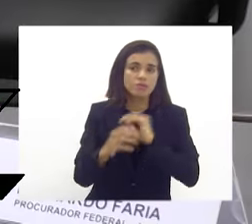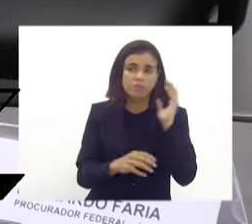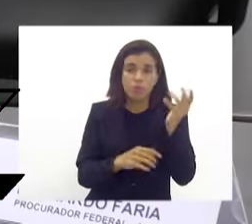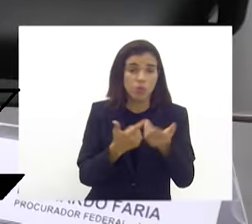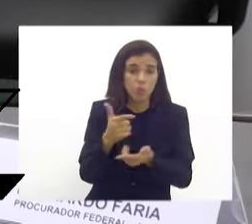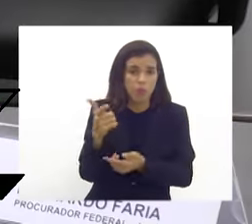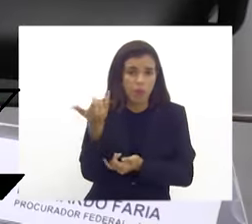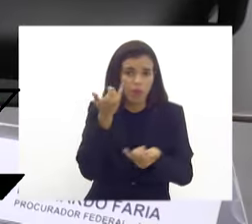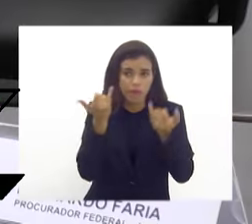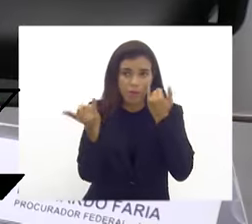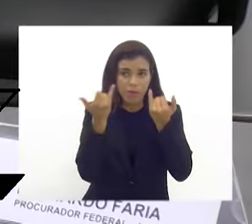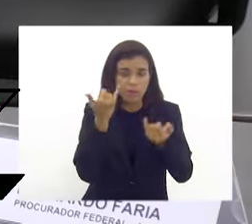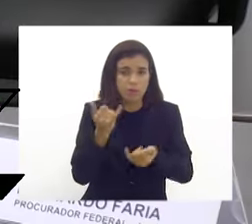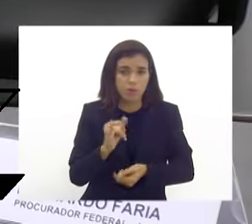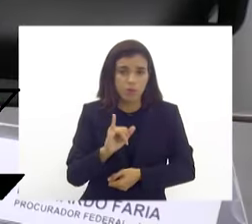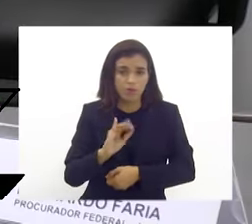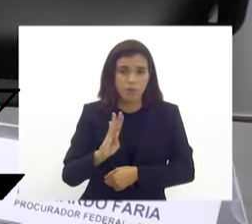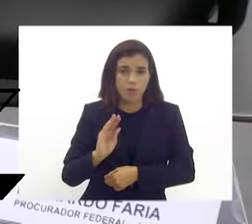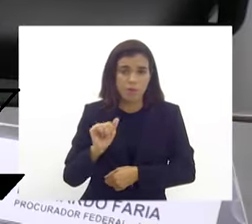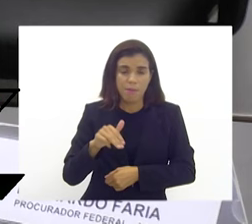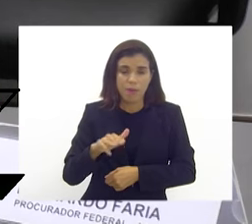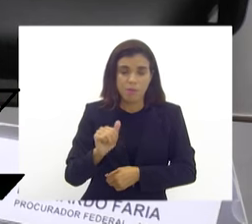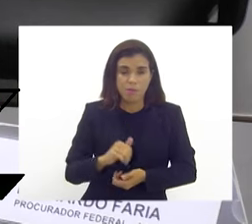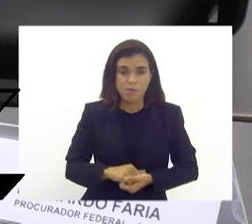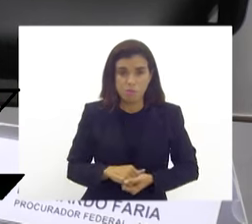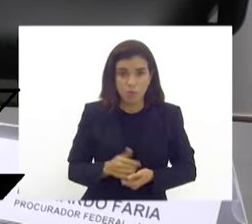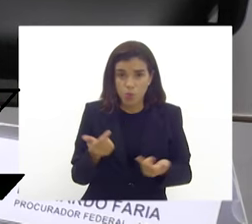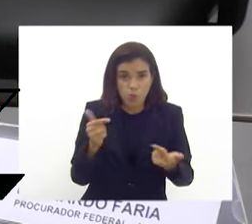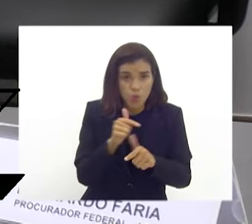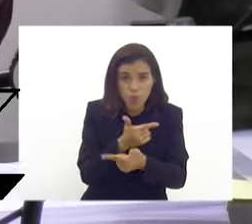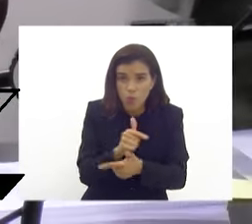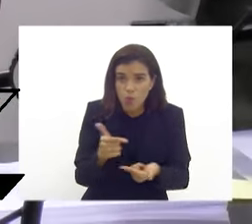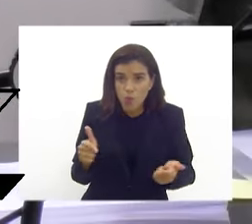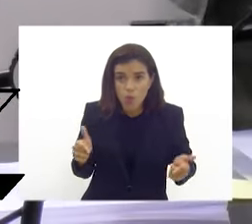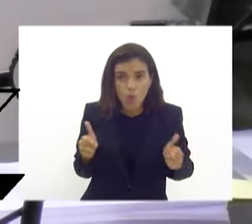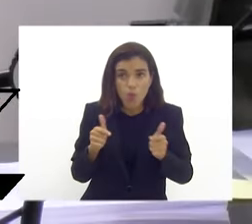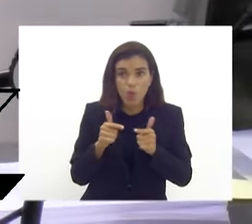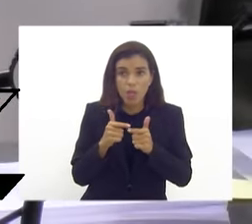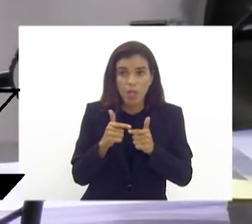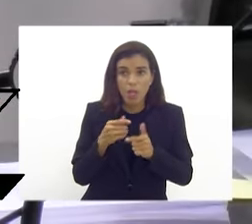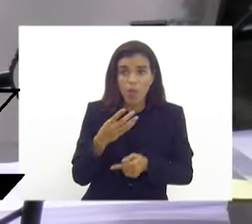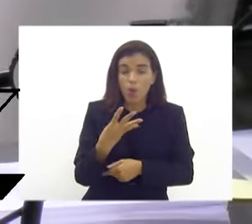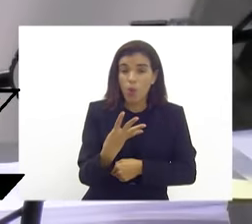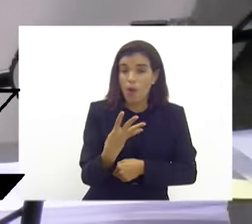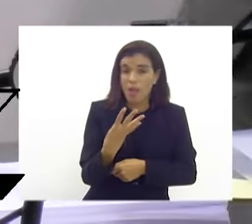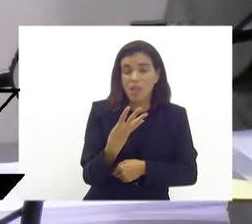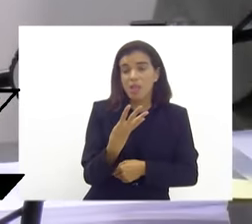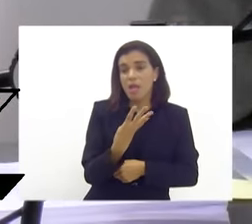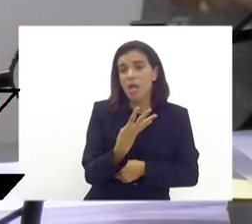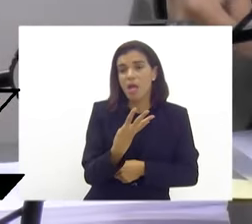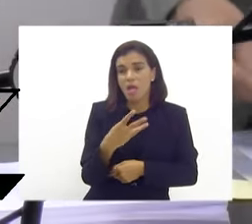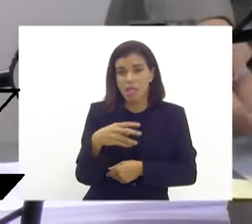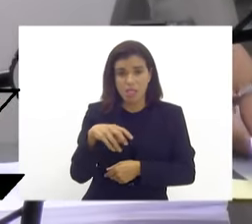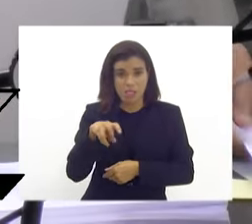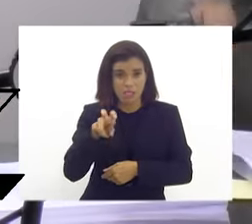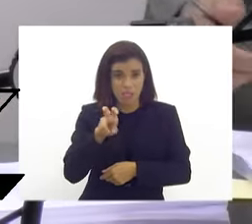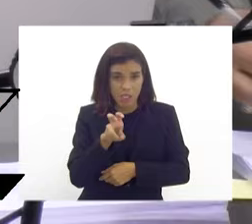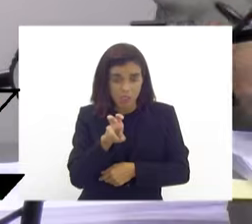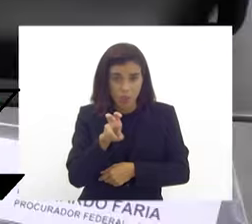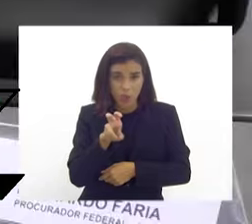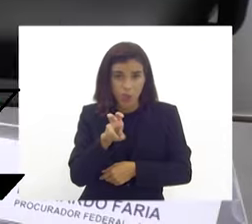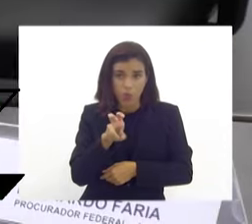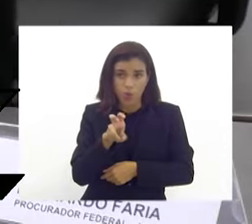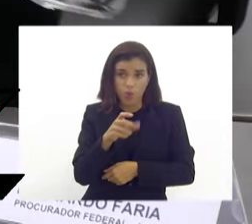essa informação no Ibama Ah não há informações do Ibama dos dos 40 e poucos navios que estão lá abandonados eles T carga